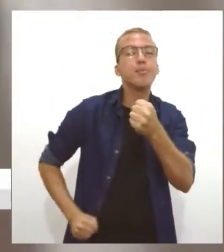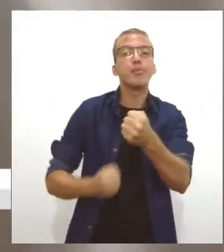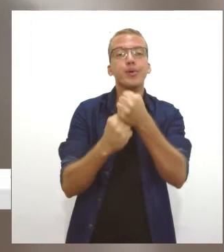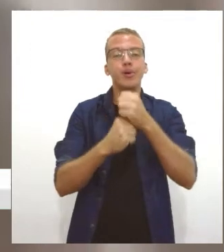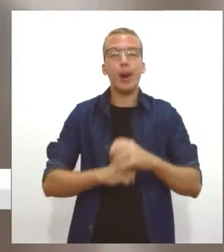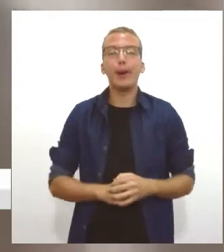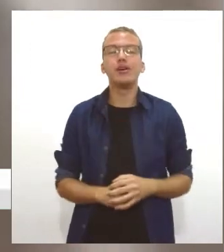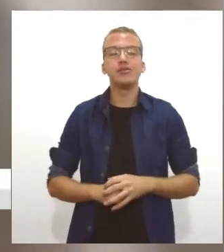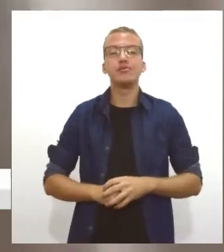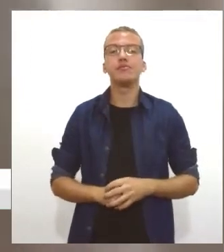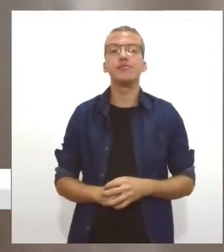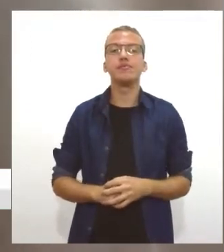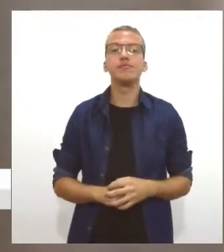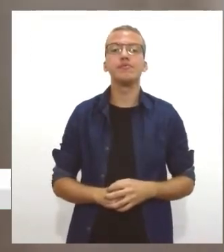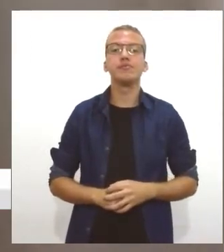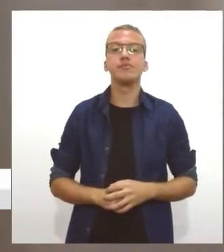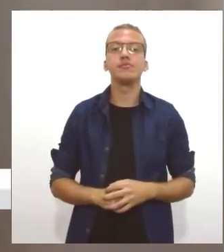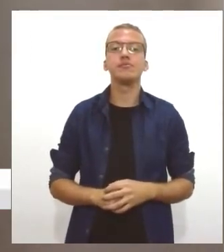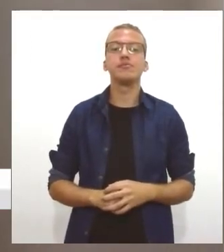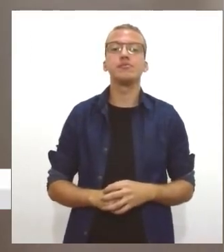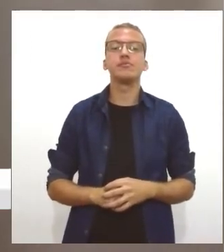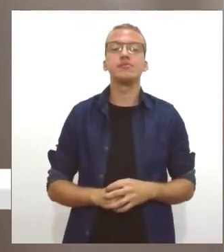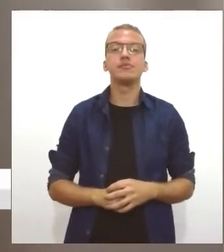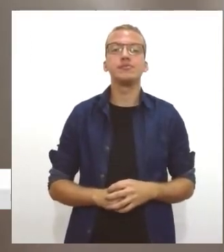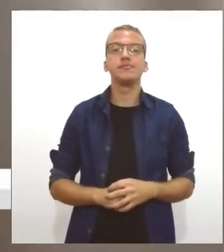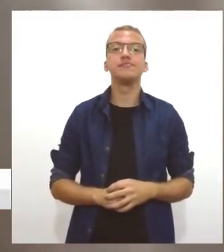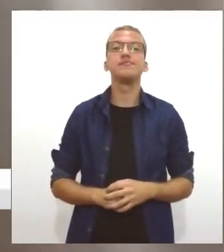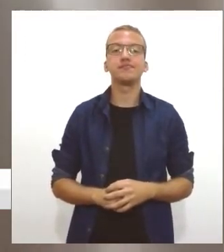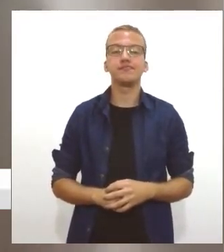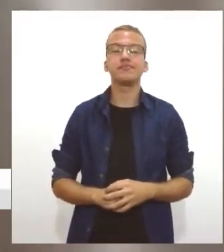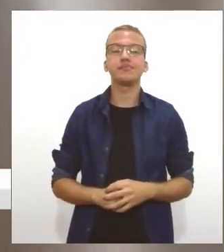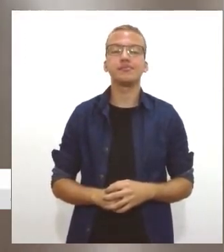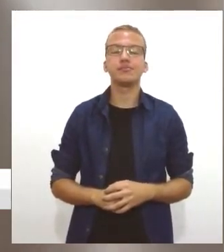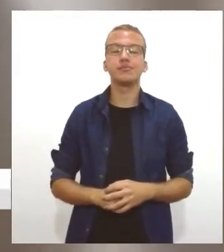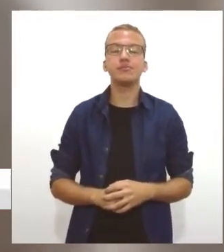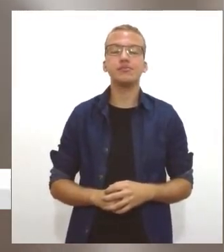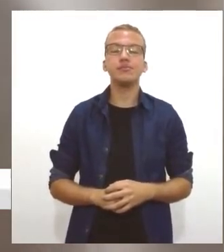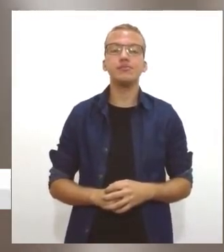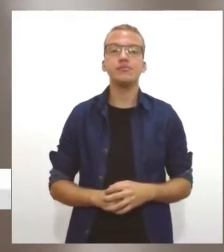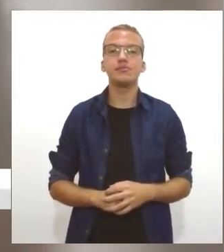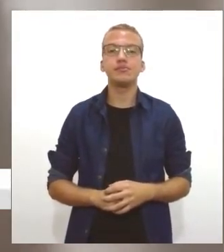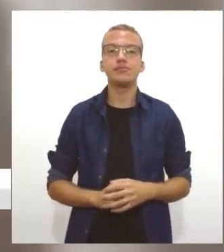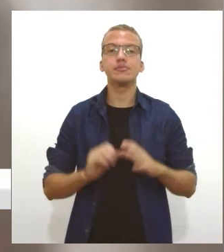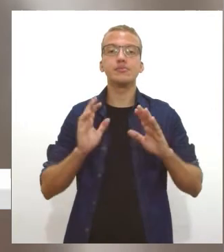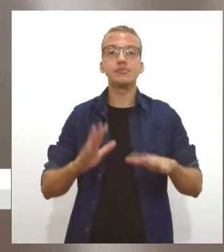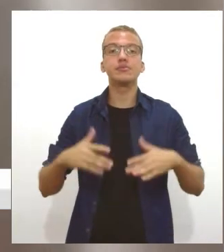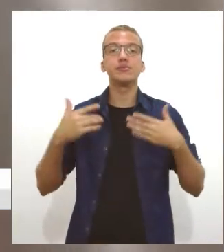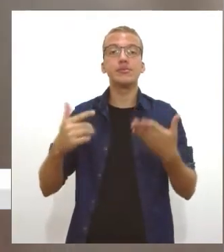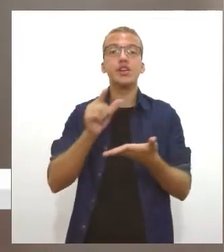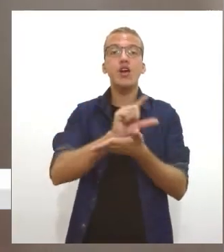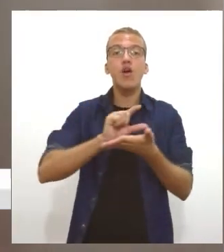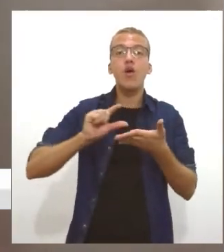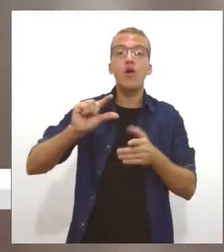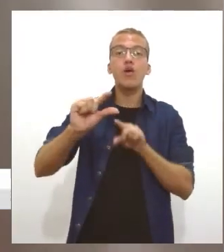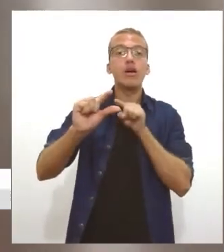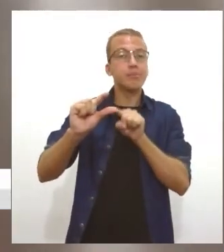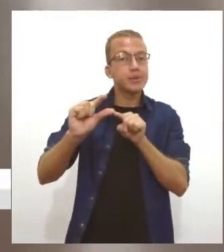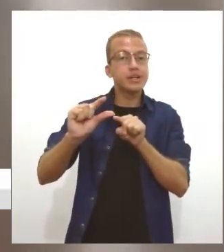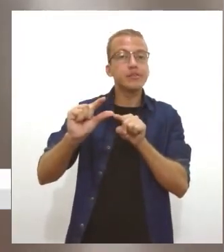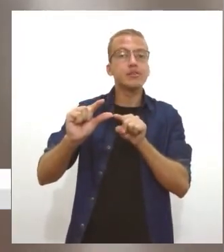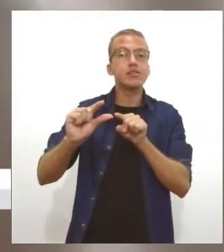qualquer outra circunstância que cause aí um constrangimento legal. Então, o benefício é como foi bem